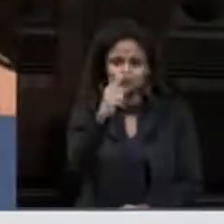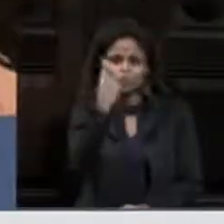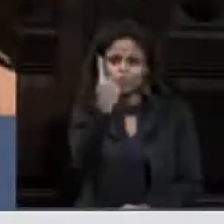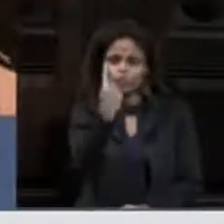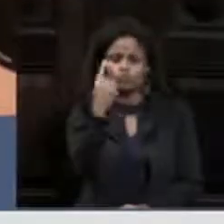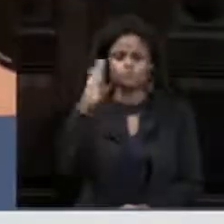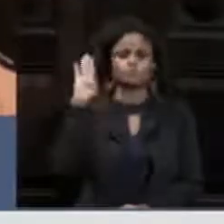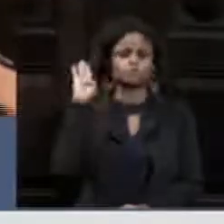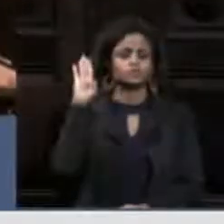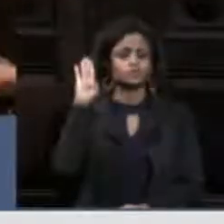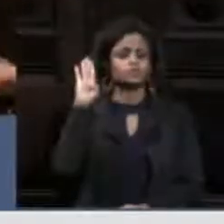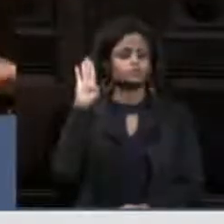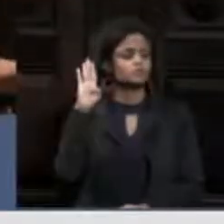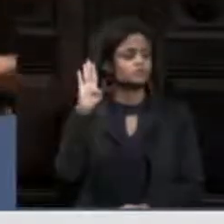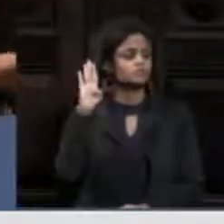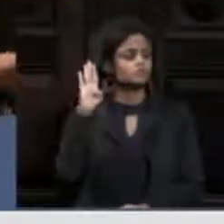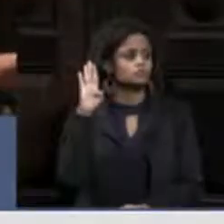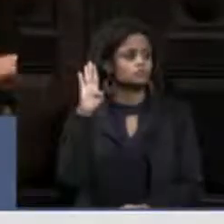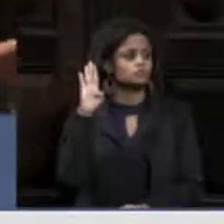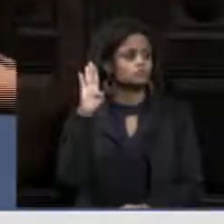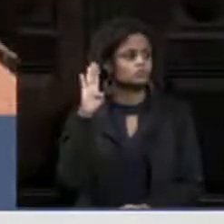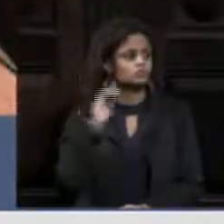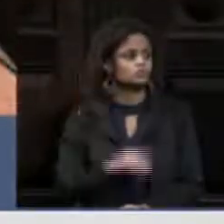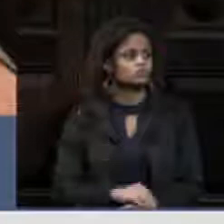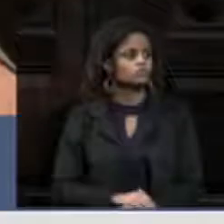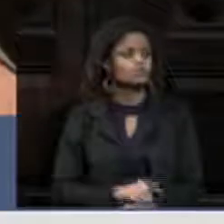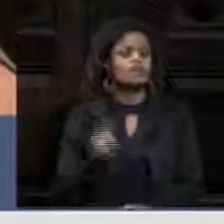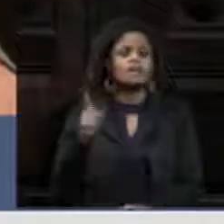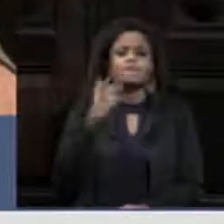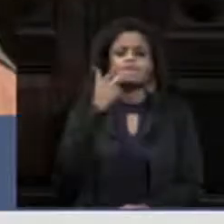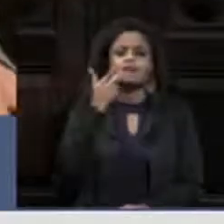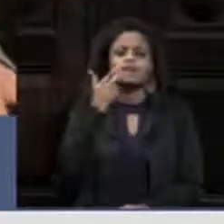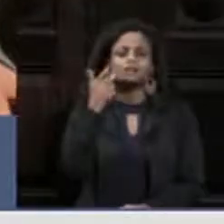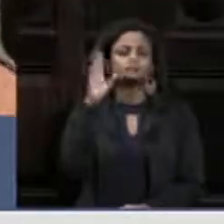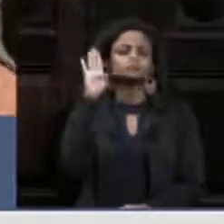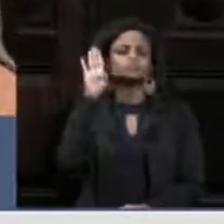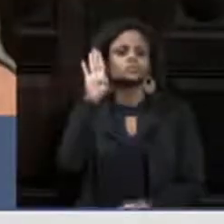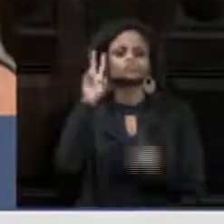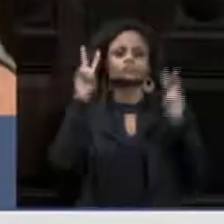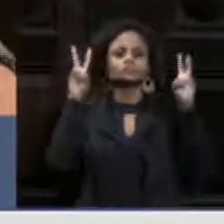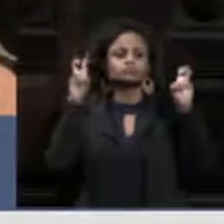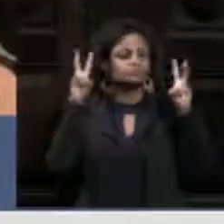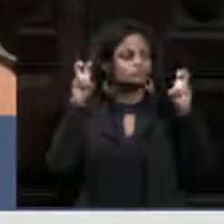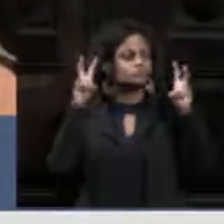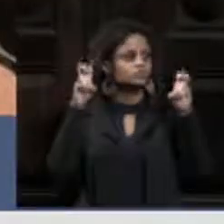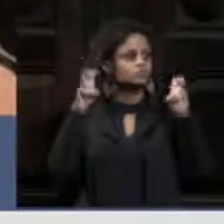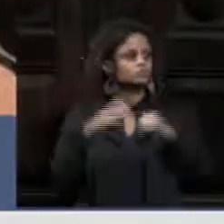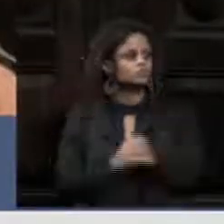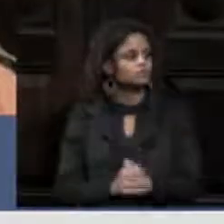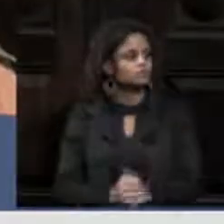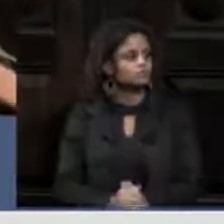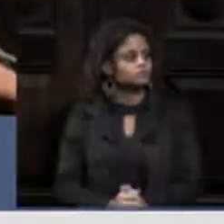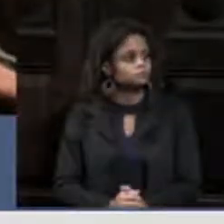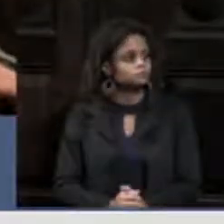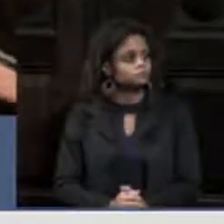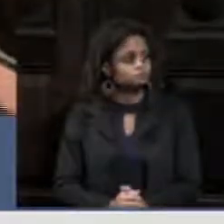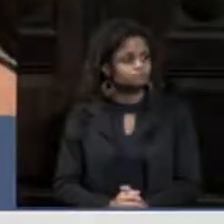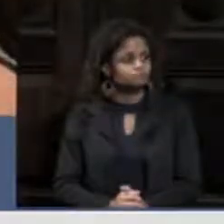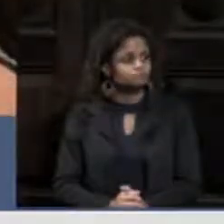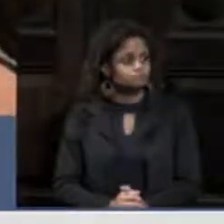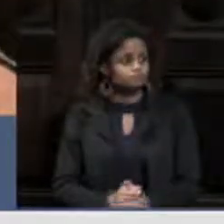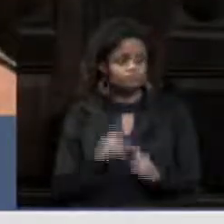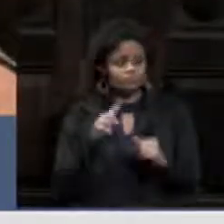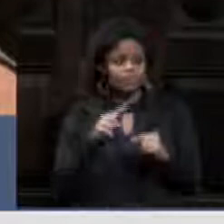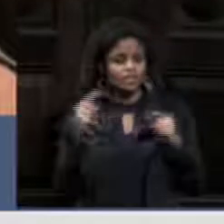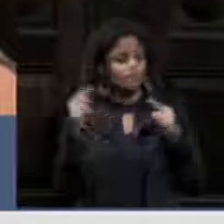não dissesse que seu tema central era a educação e que associado